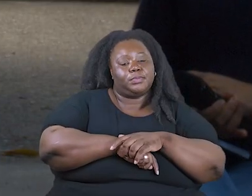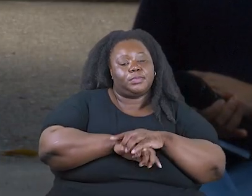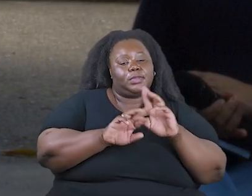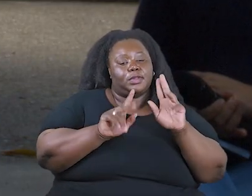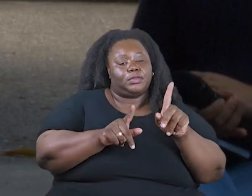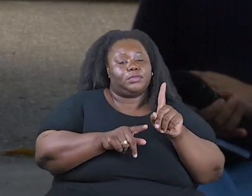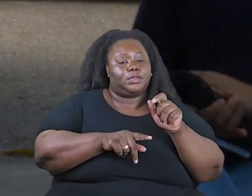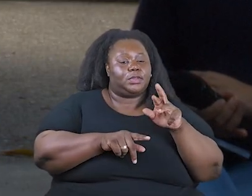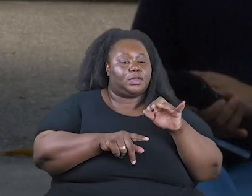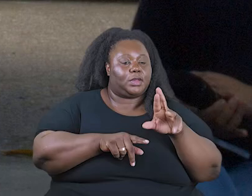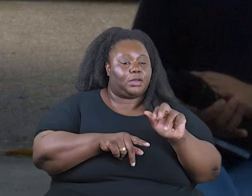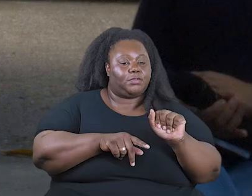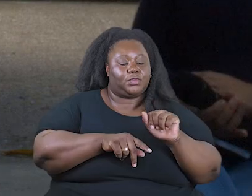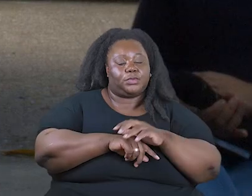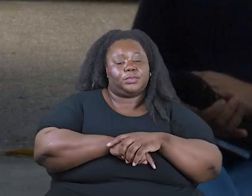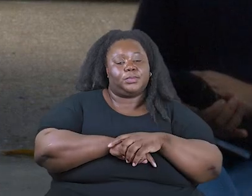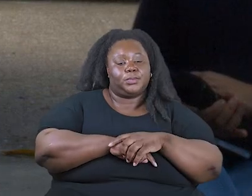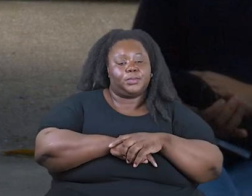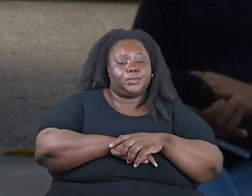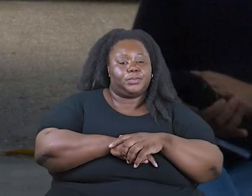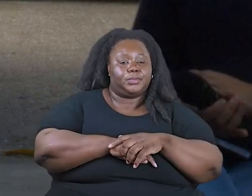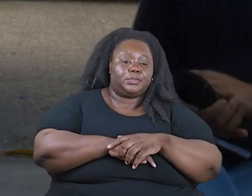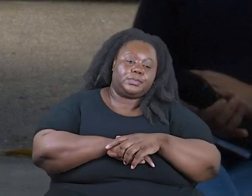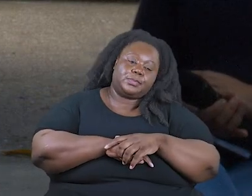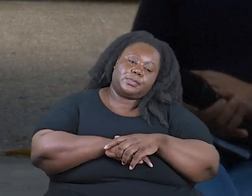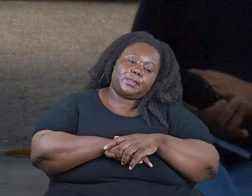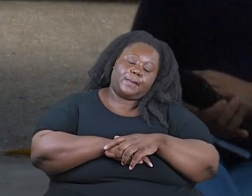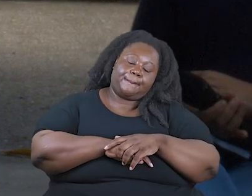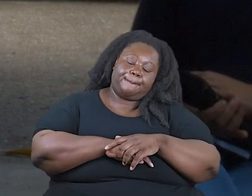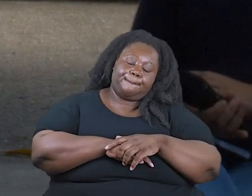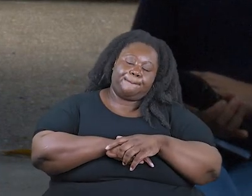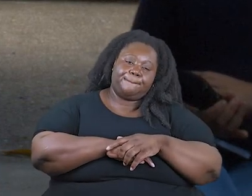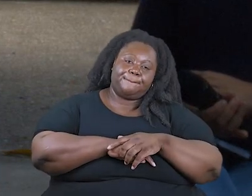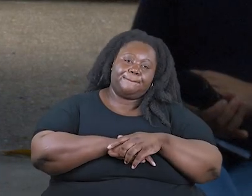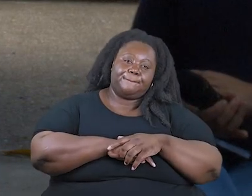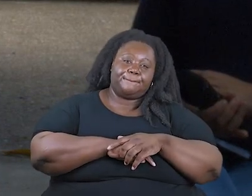É diferente da gravura. A lógica.